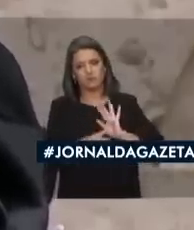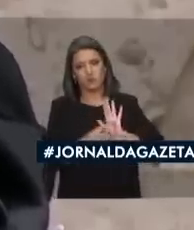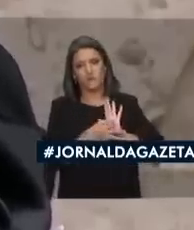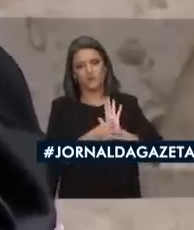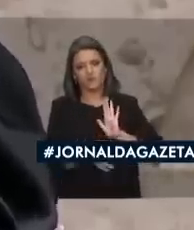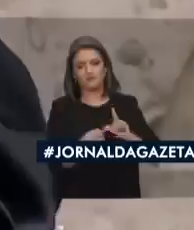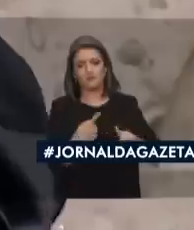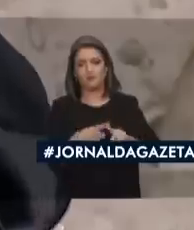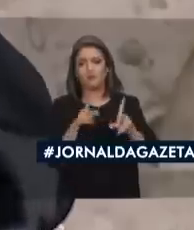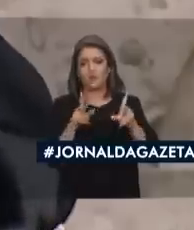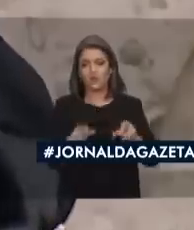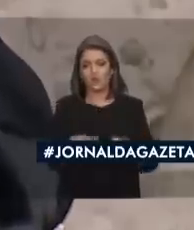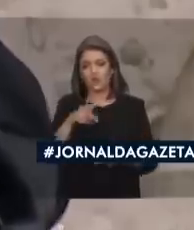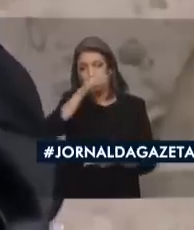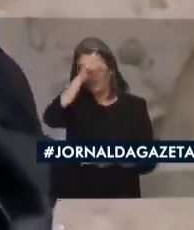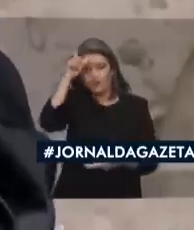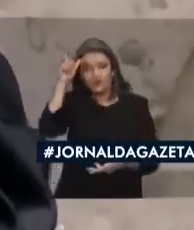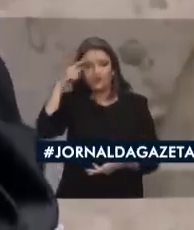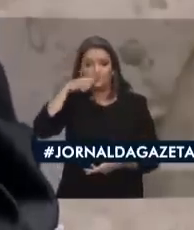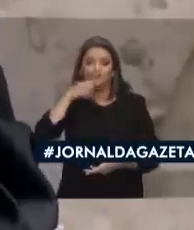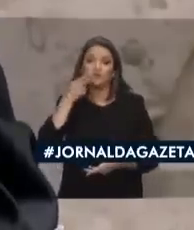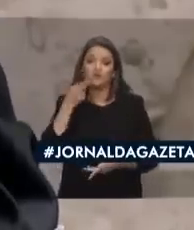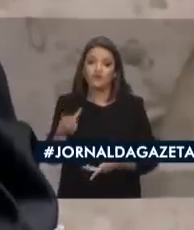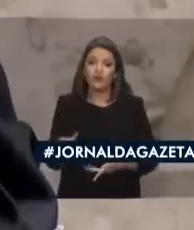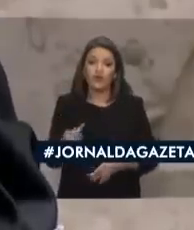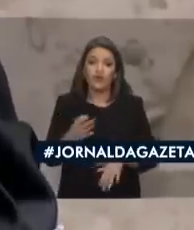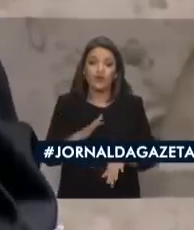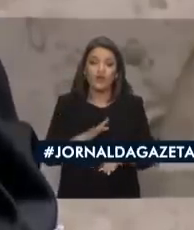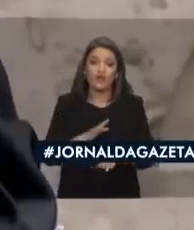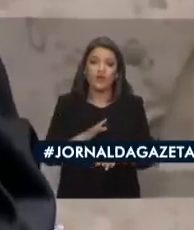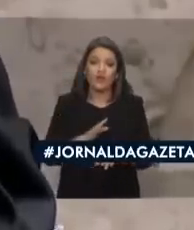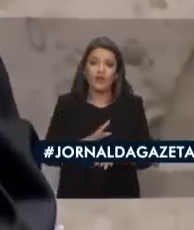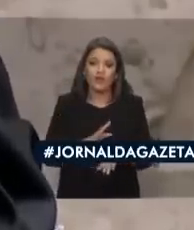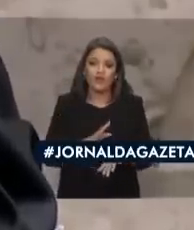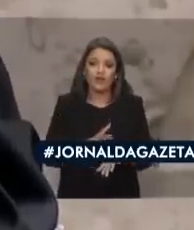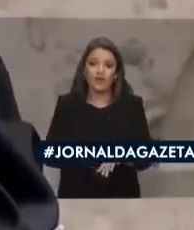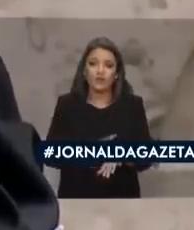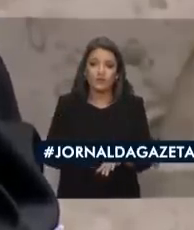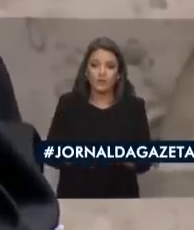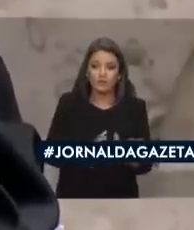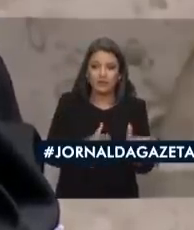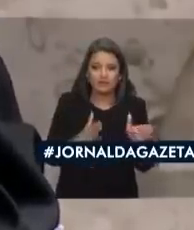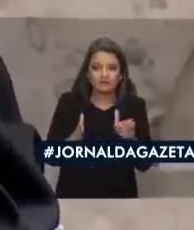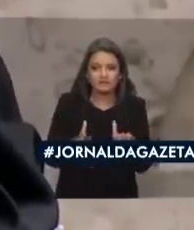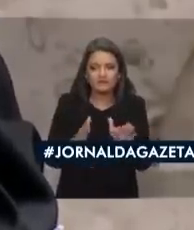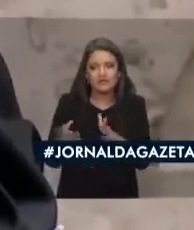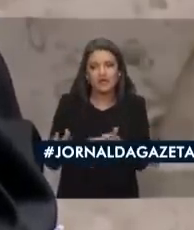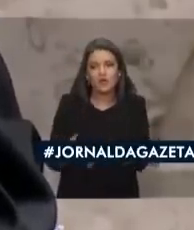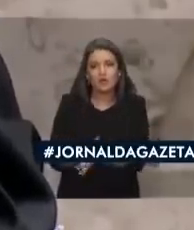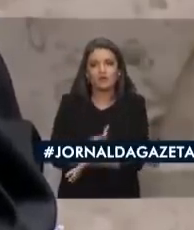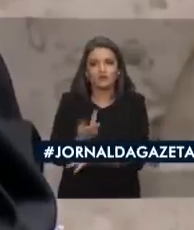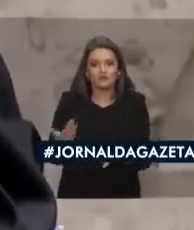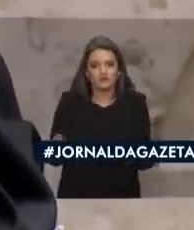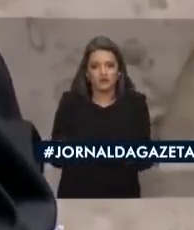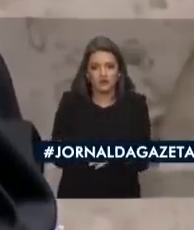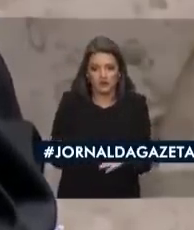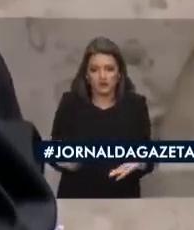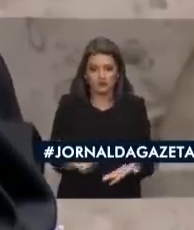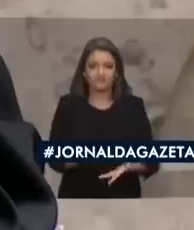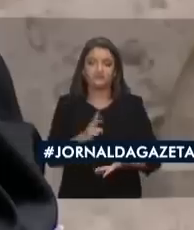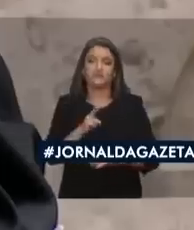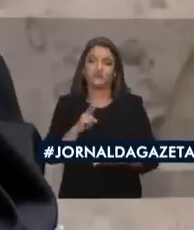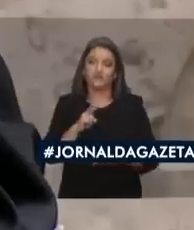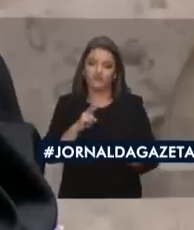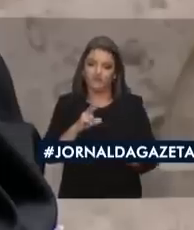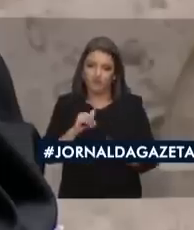Lewandowski é um capítulo que está apenas se realizando neste momento teremos que enfrentar